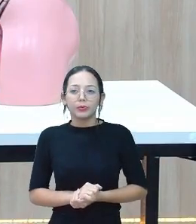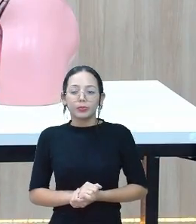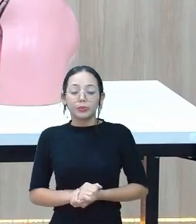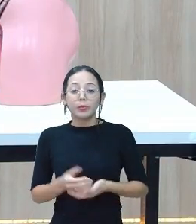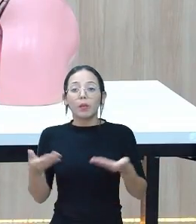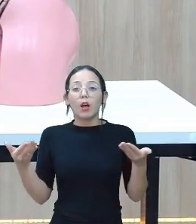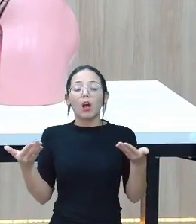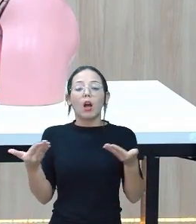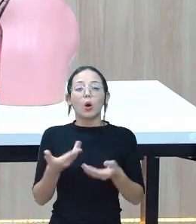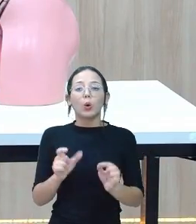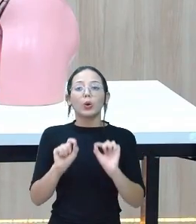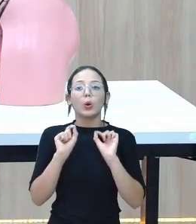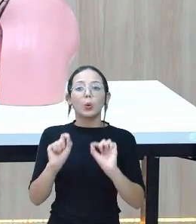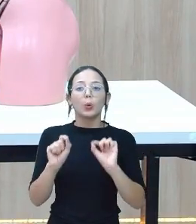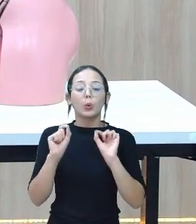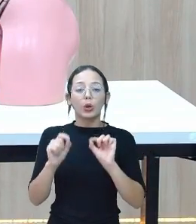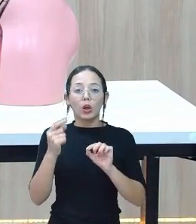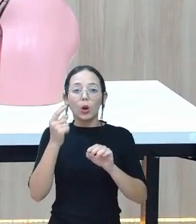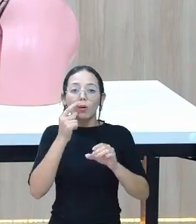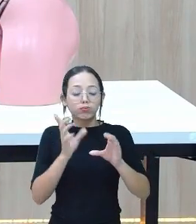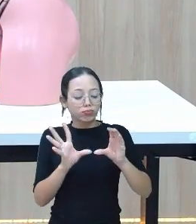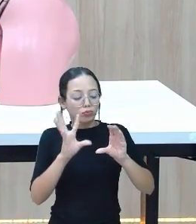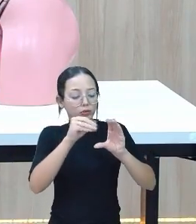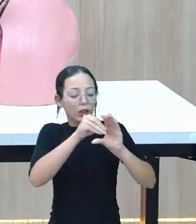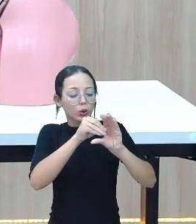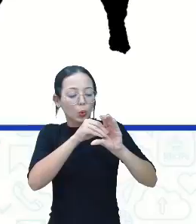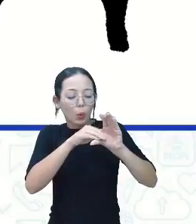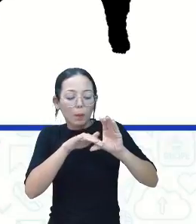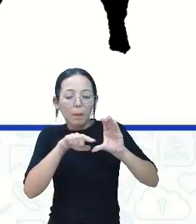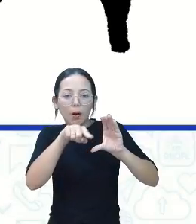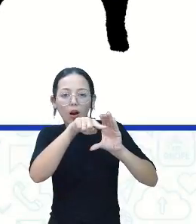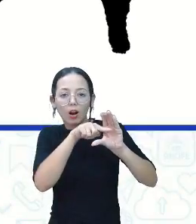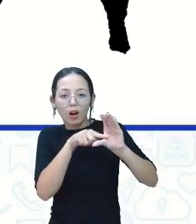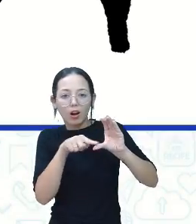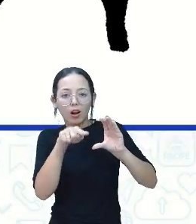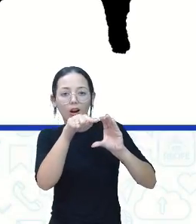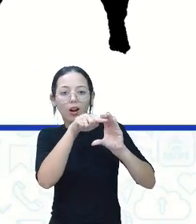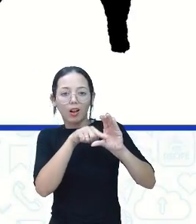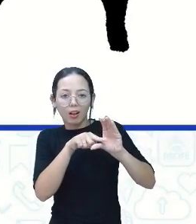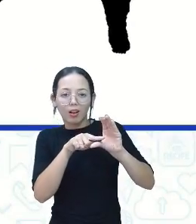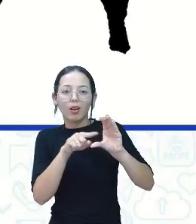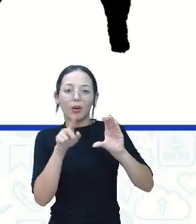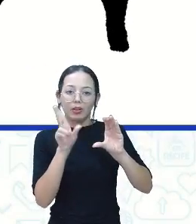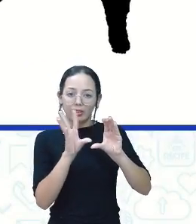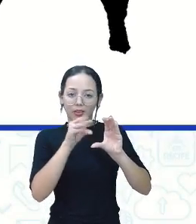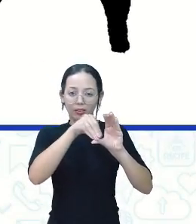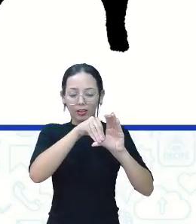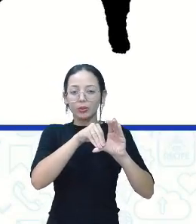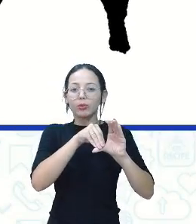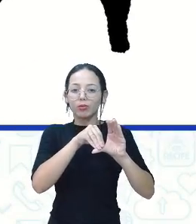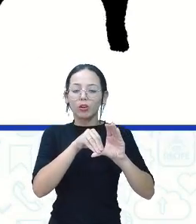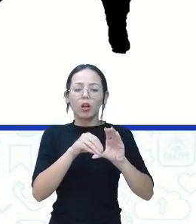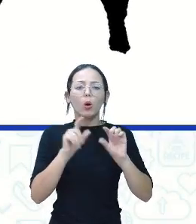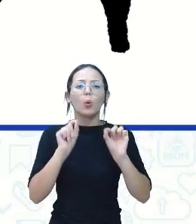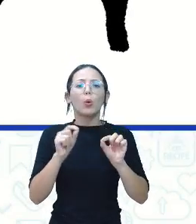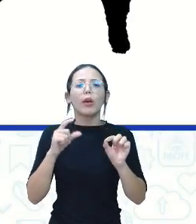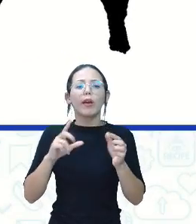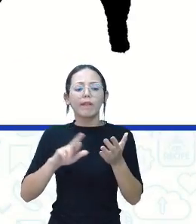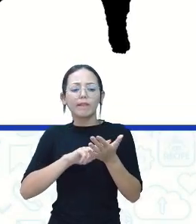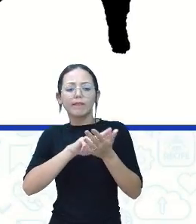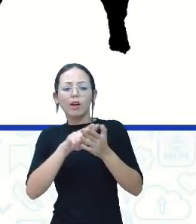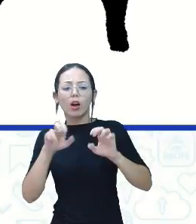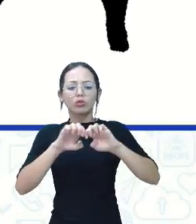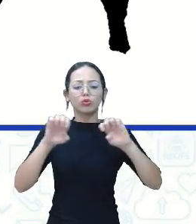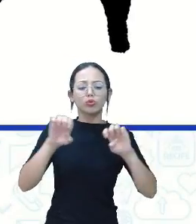O citoplasma. O citoplasma é a região delimitada pela membrana plasmática, onde várias